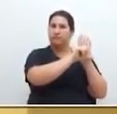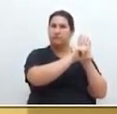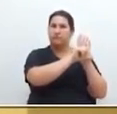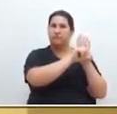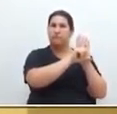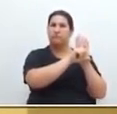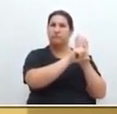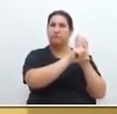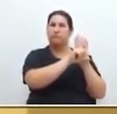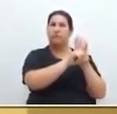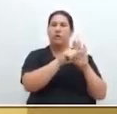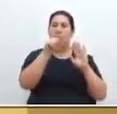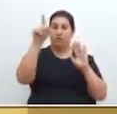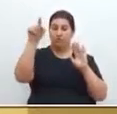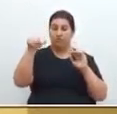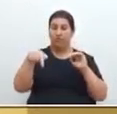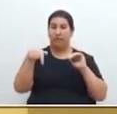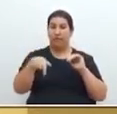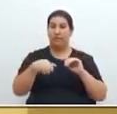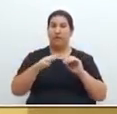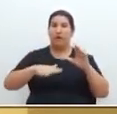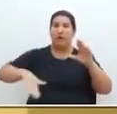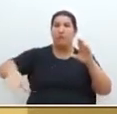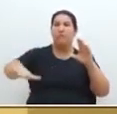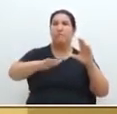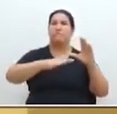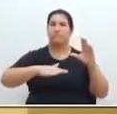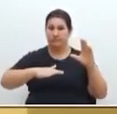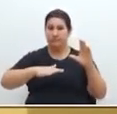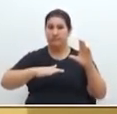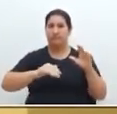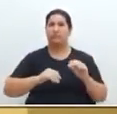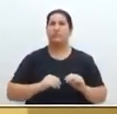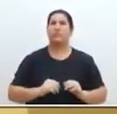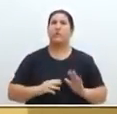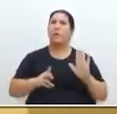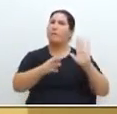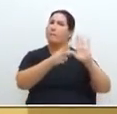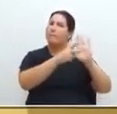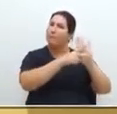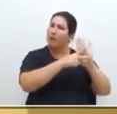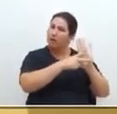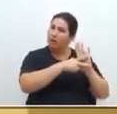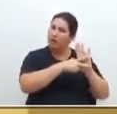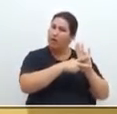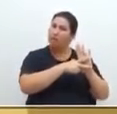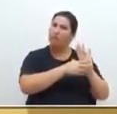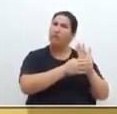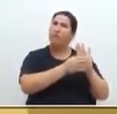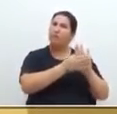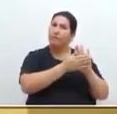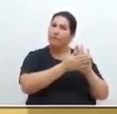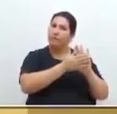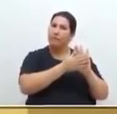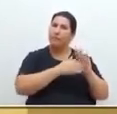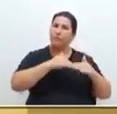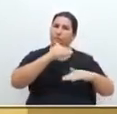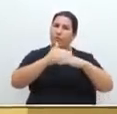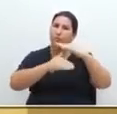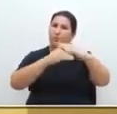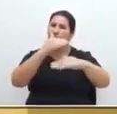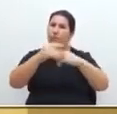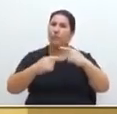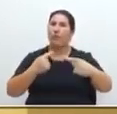nesse espaço que são propostos os avanços das políticas